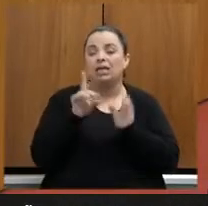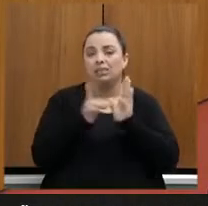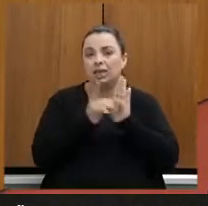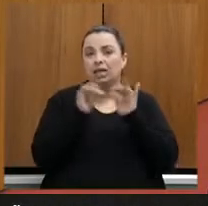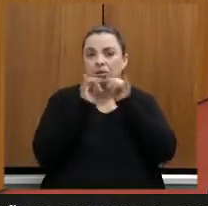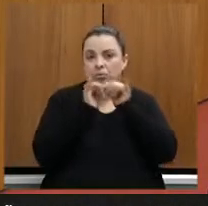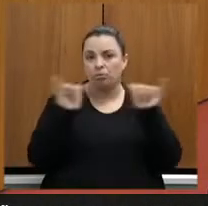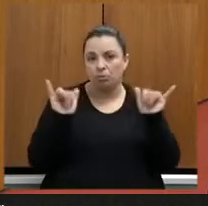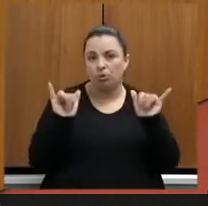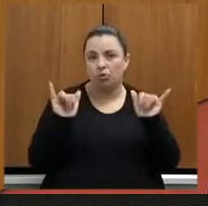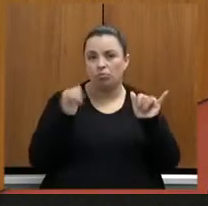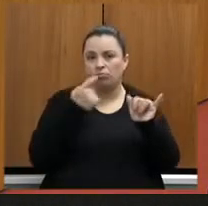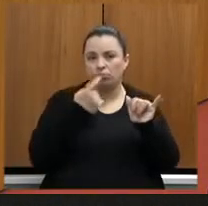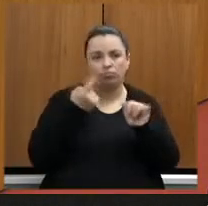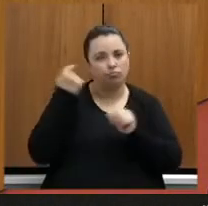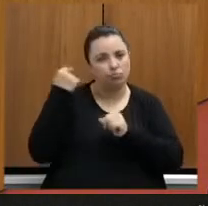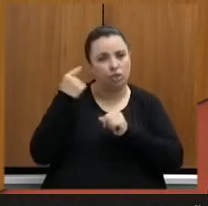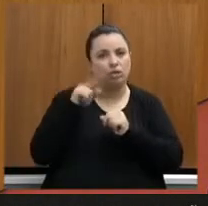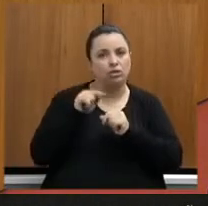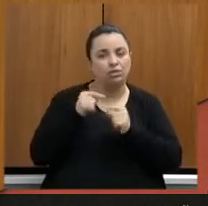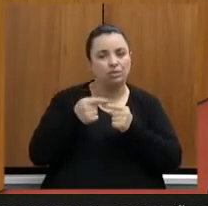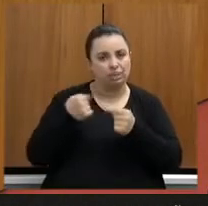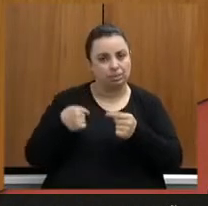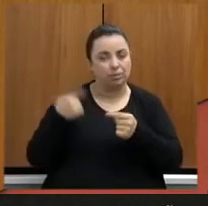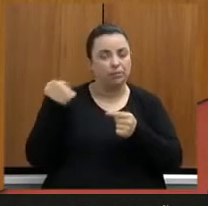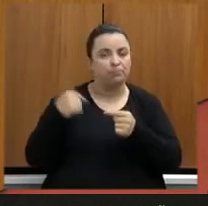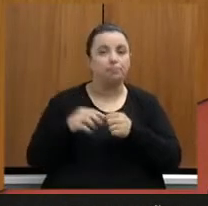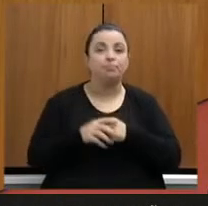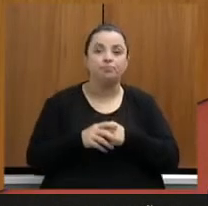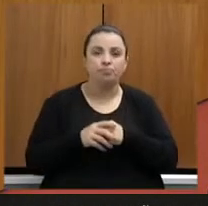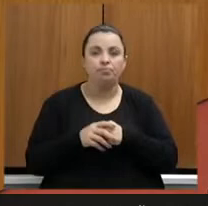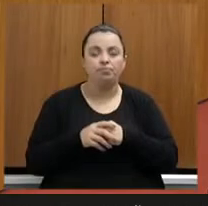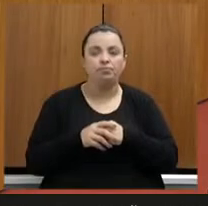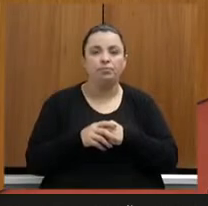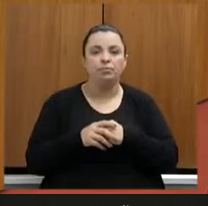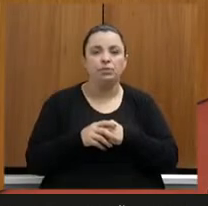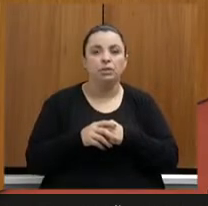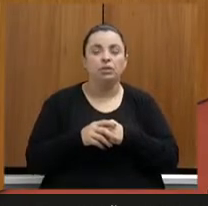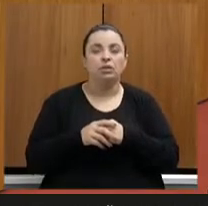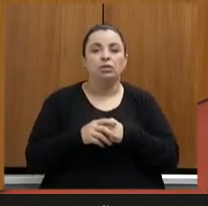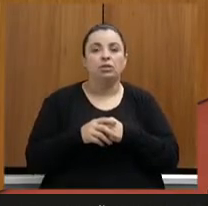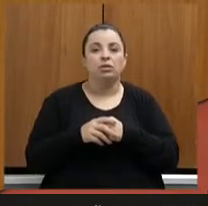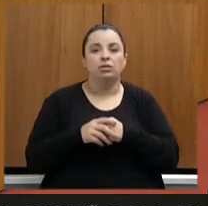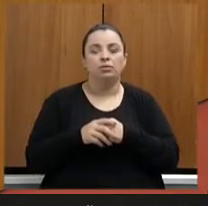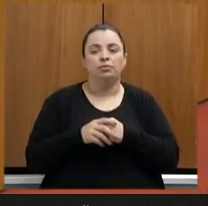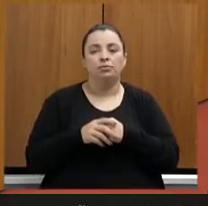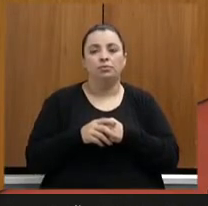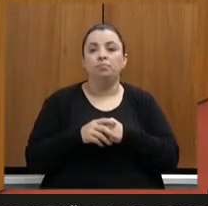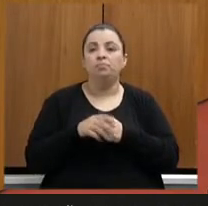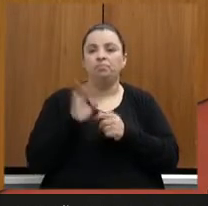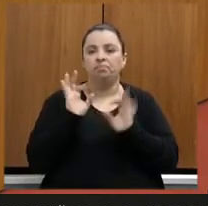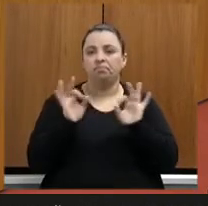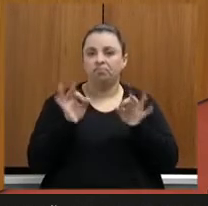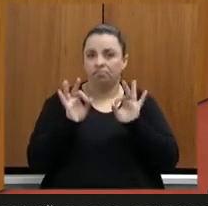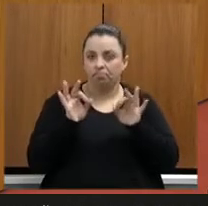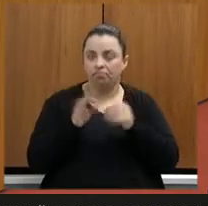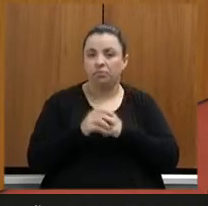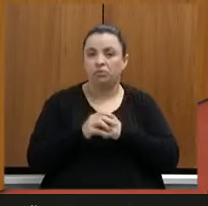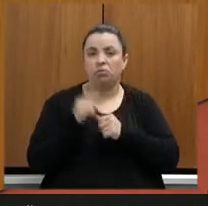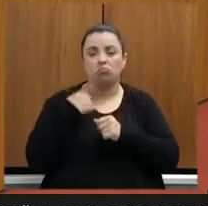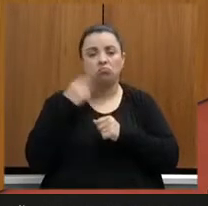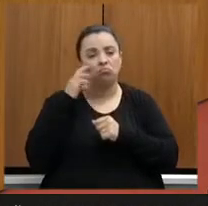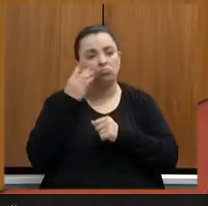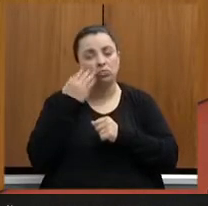agora é durante essa semana né semana passada Se não me engano realmente o nosso entendimento